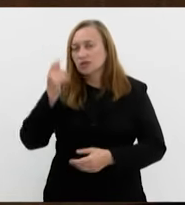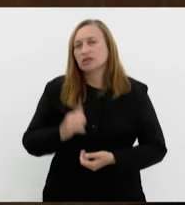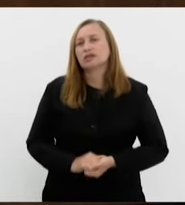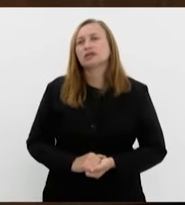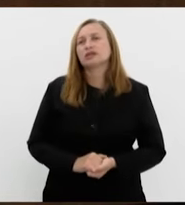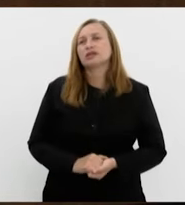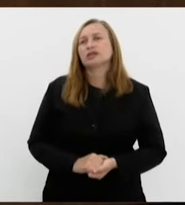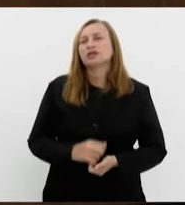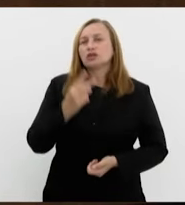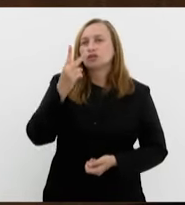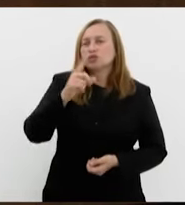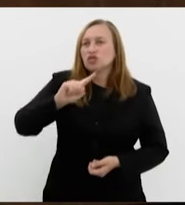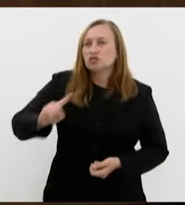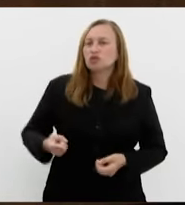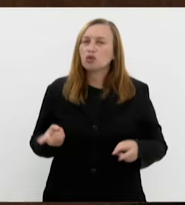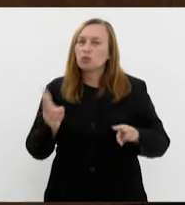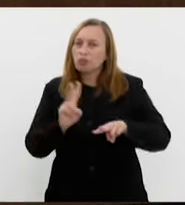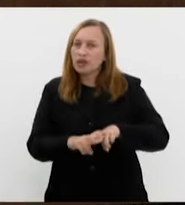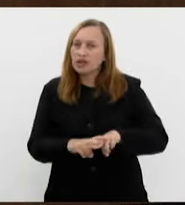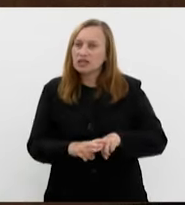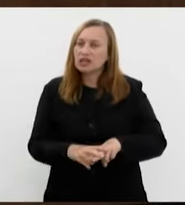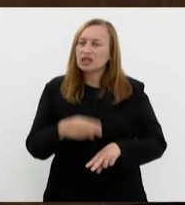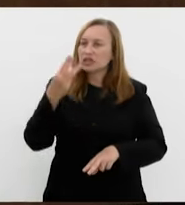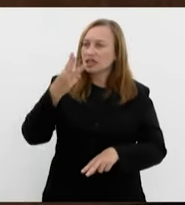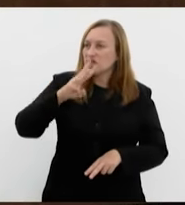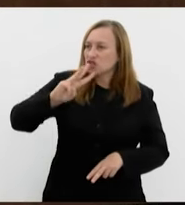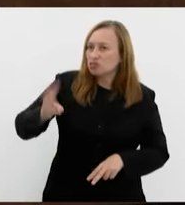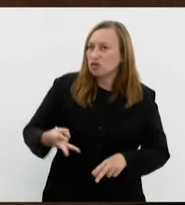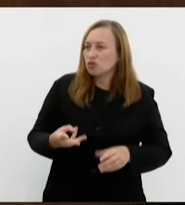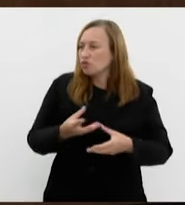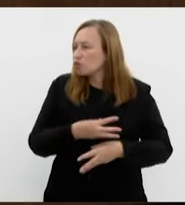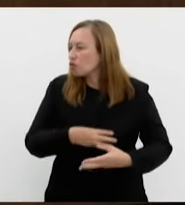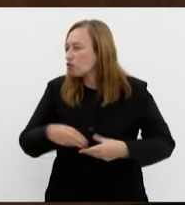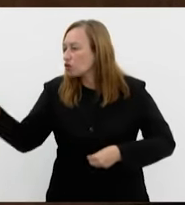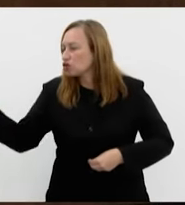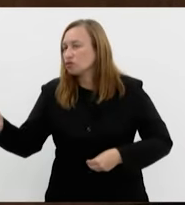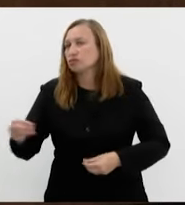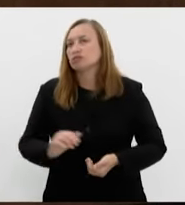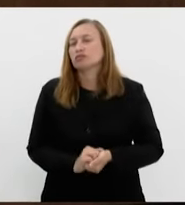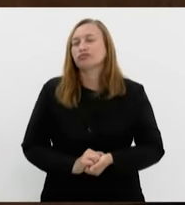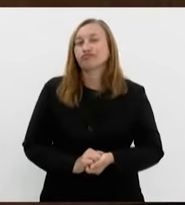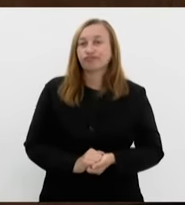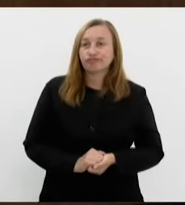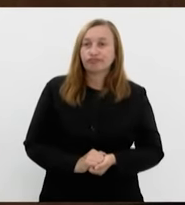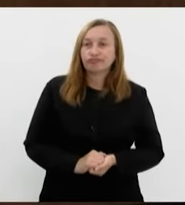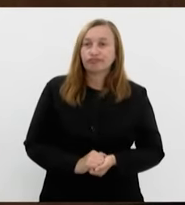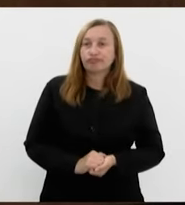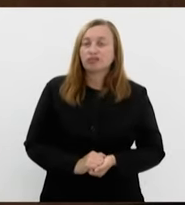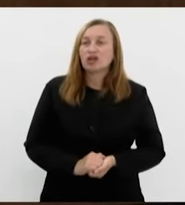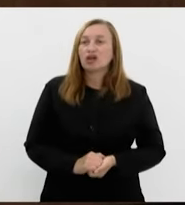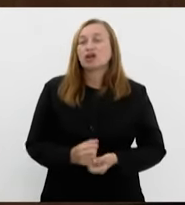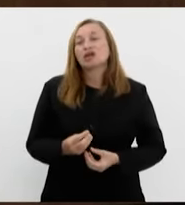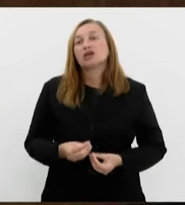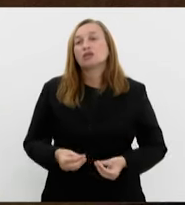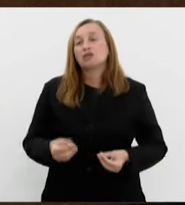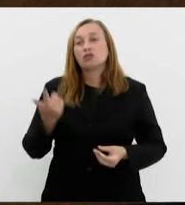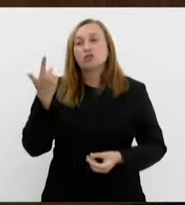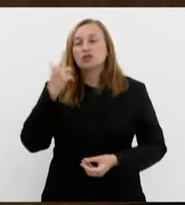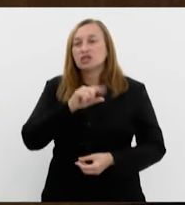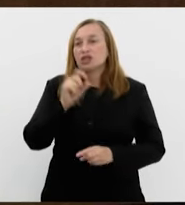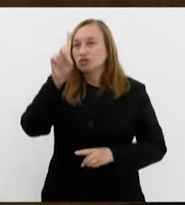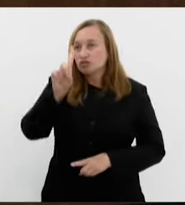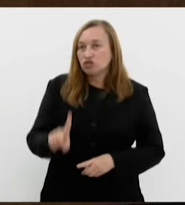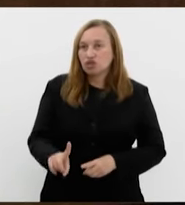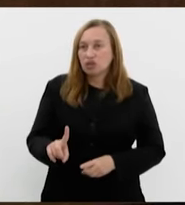2 mil presas e 3 mil foragidas. ganharam o direito de acesso à